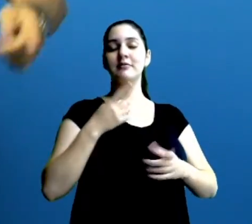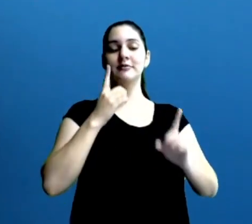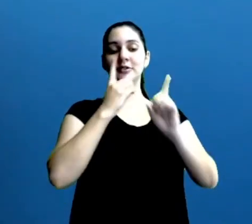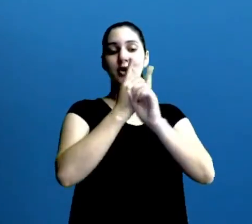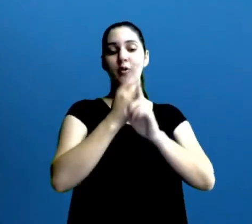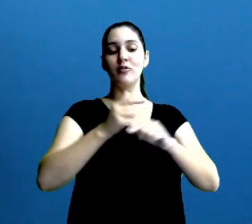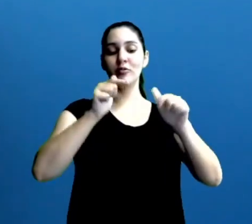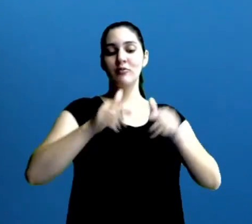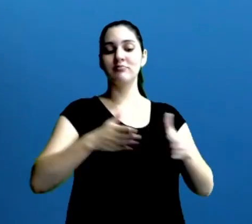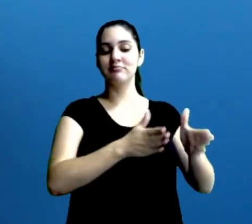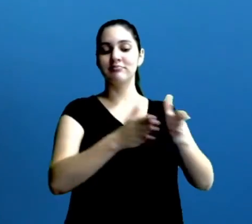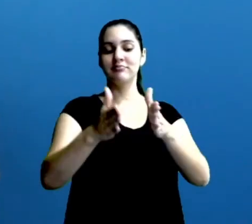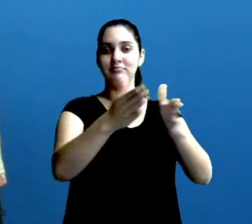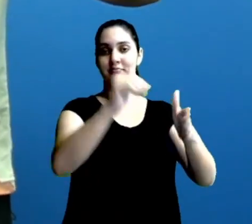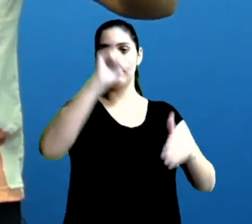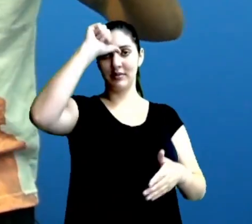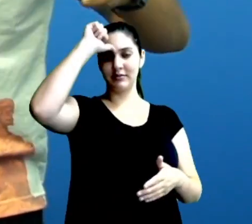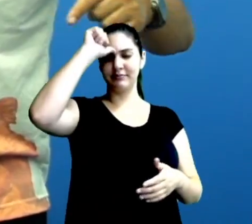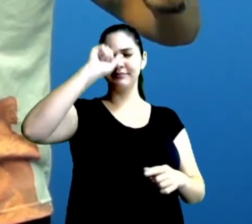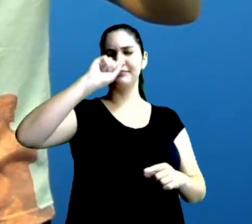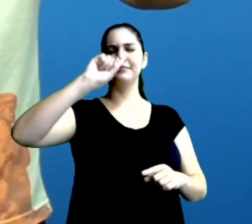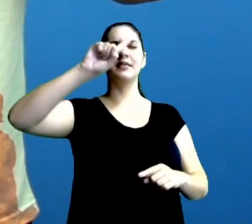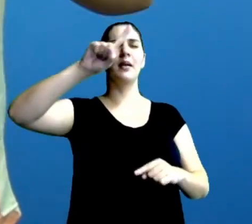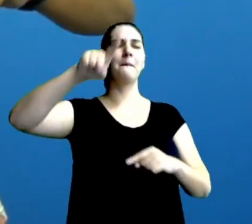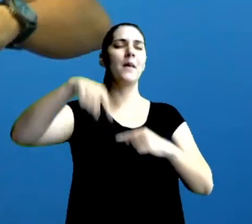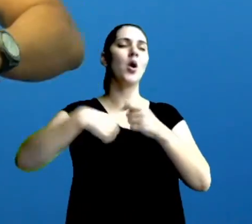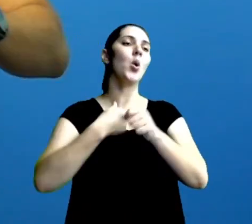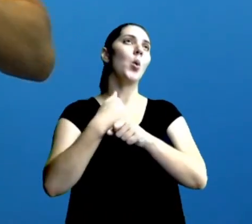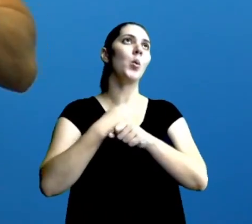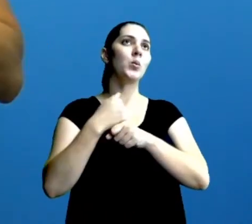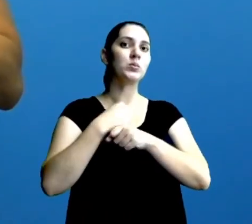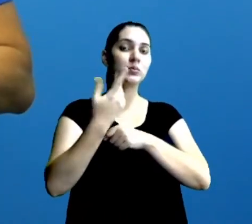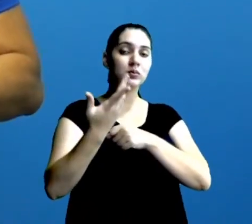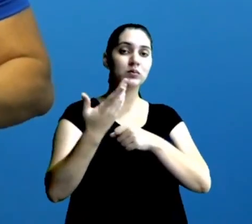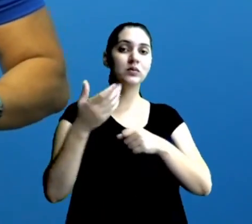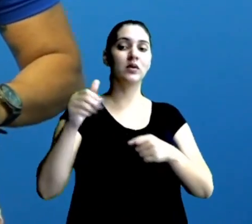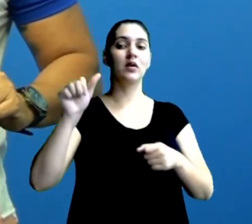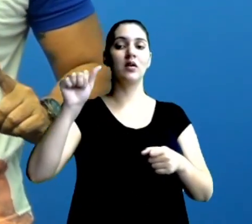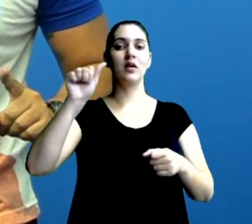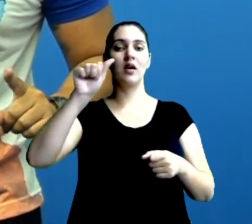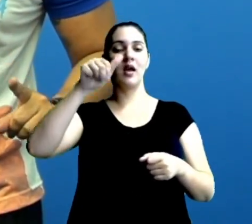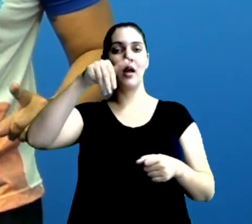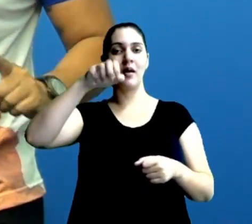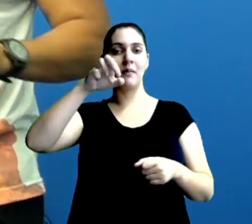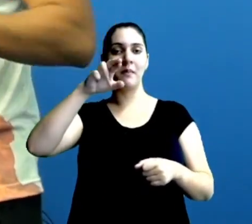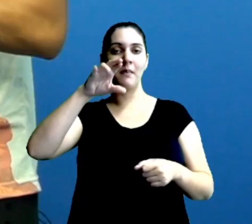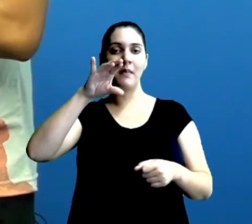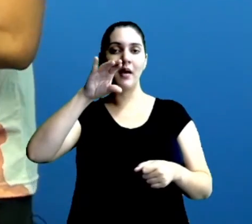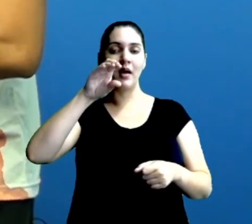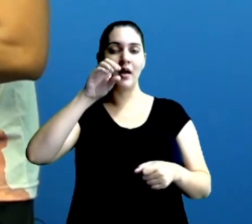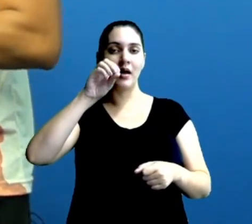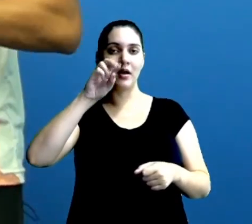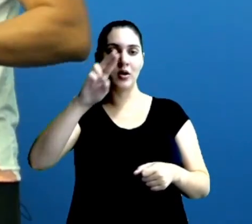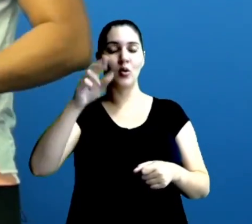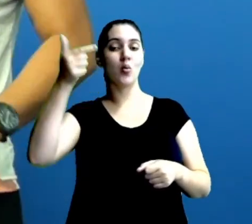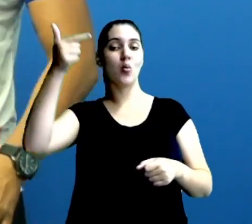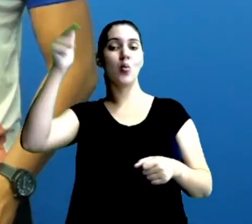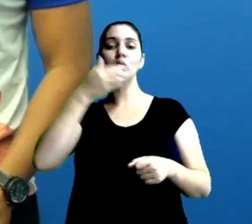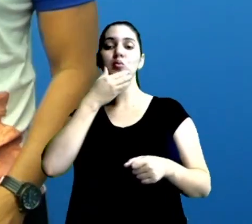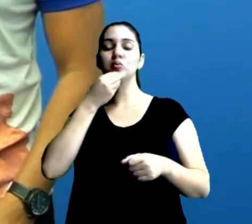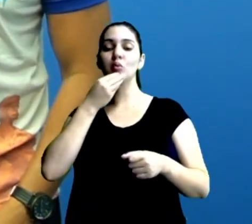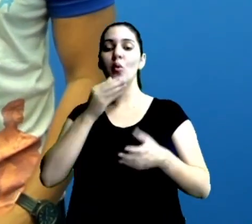Índias. Depois, muito tempo depois, é que Américo Vespúcio, outro navegador